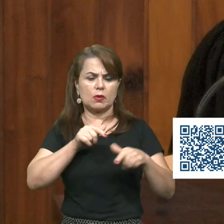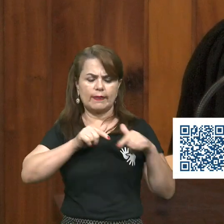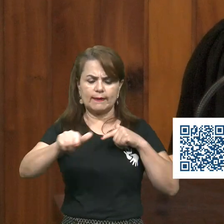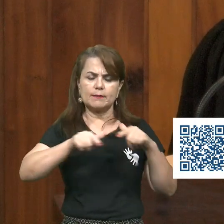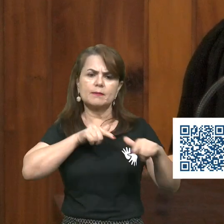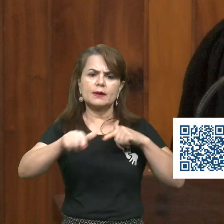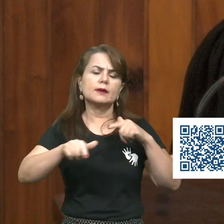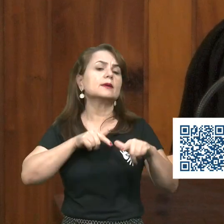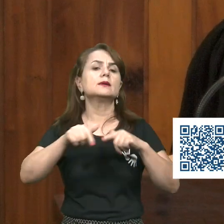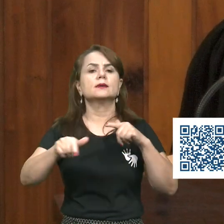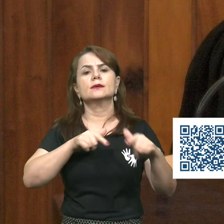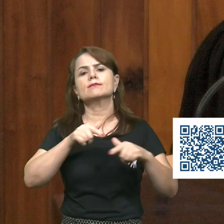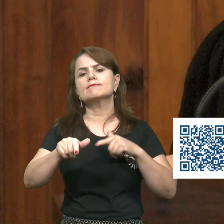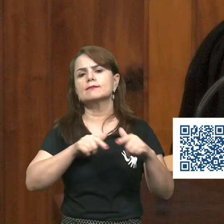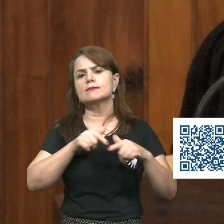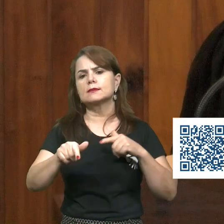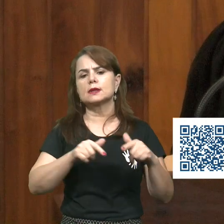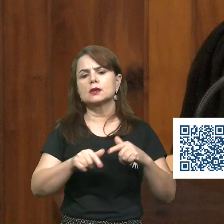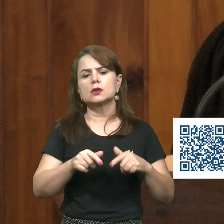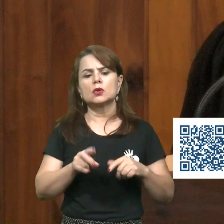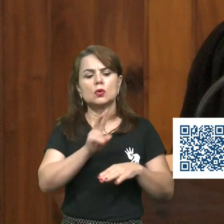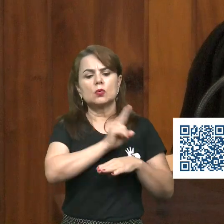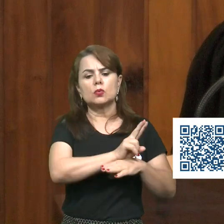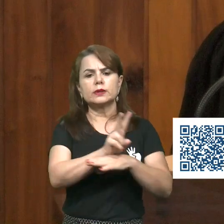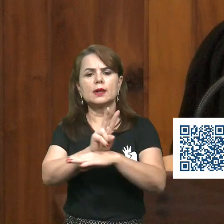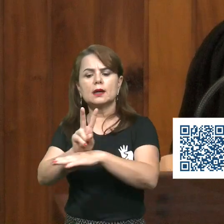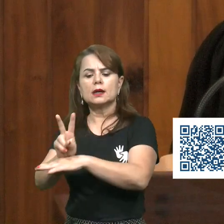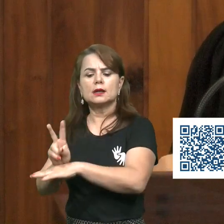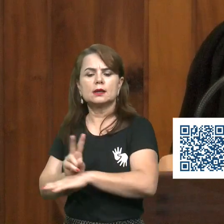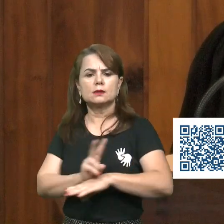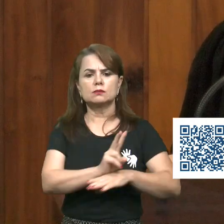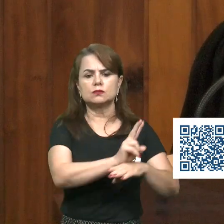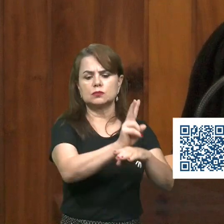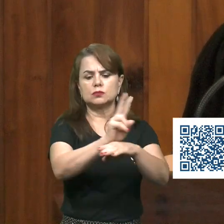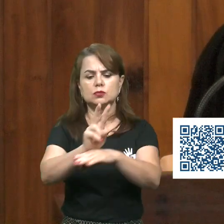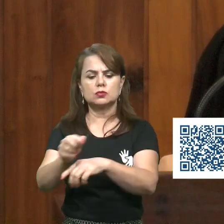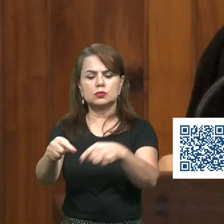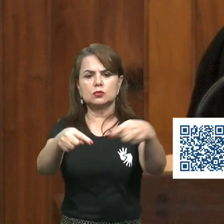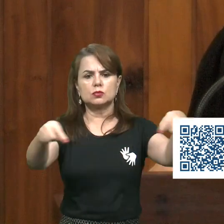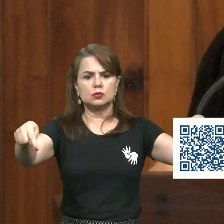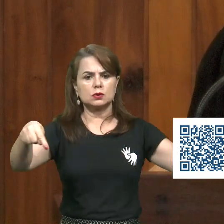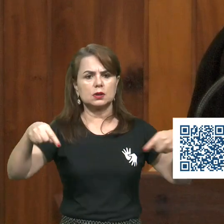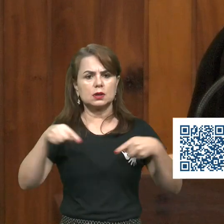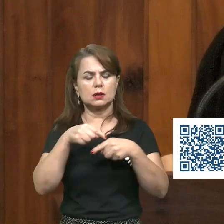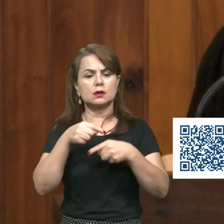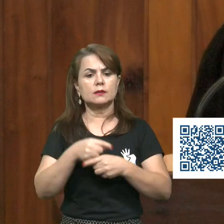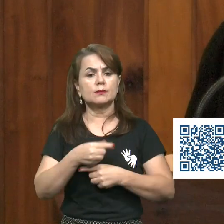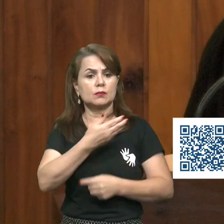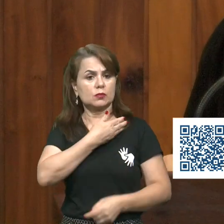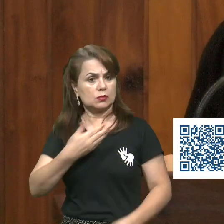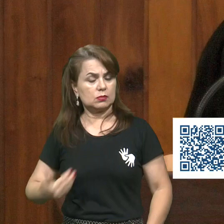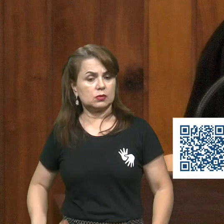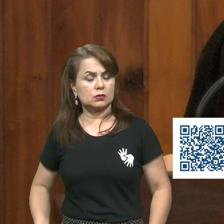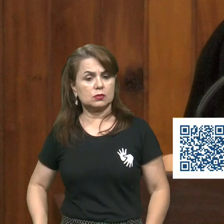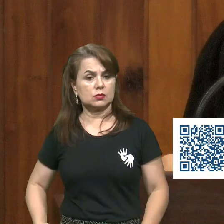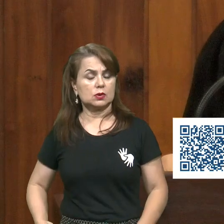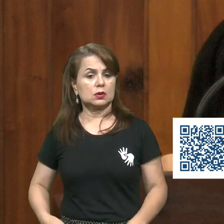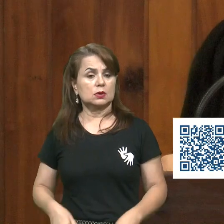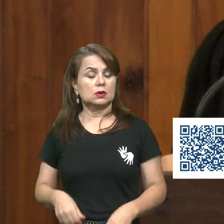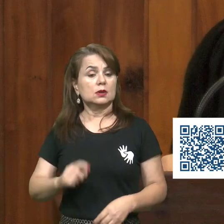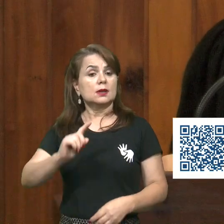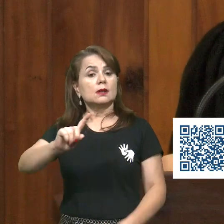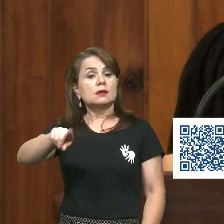trabalha para proteger, né, para cuidar, zelar do nosso próprio público. E quando